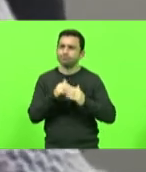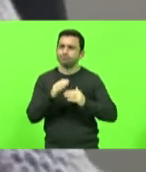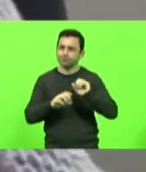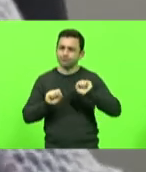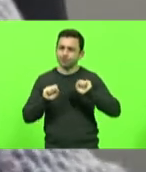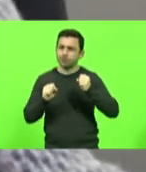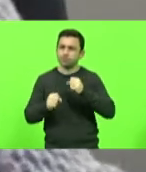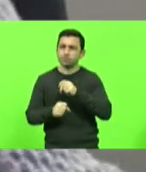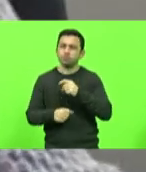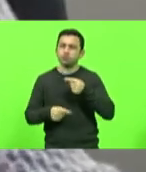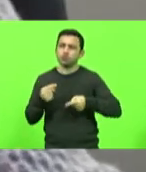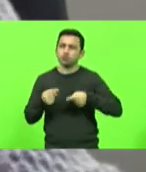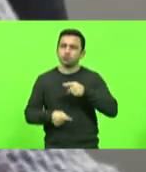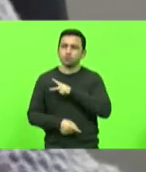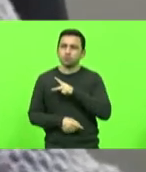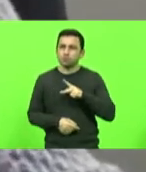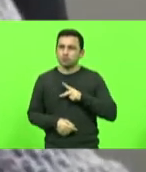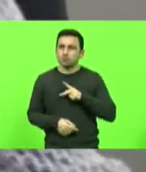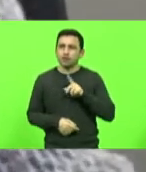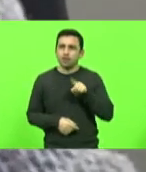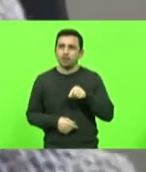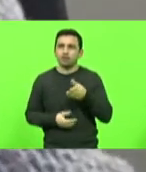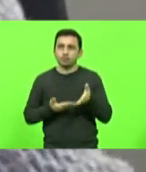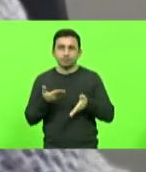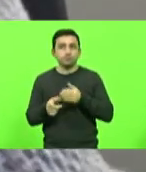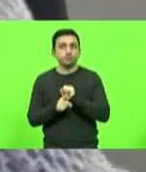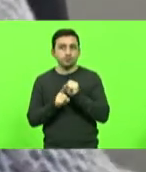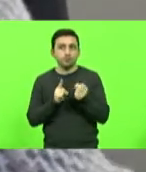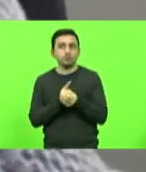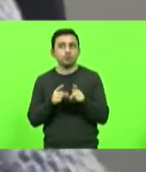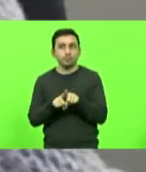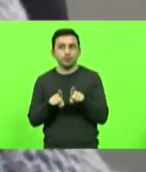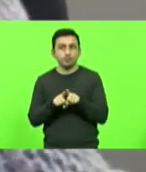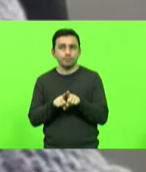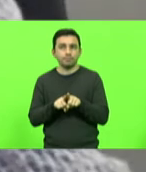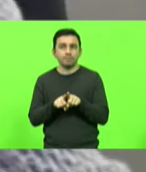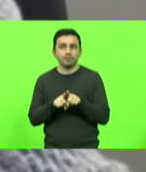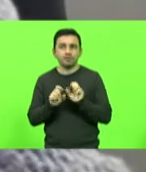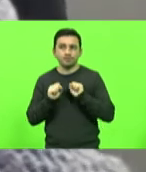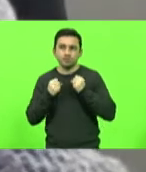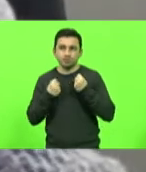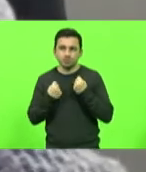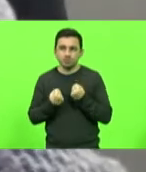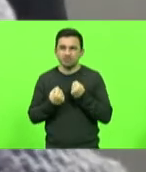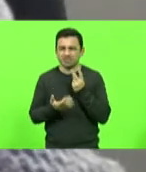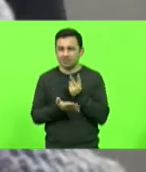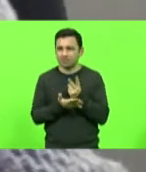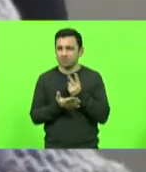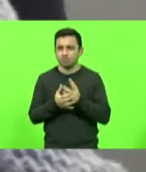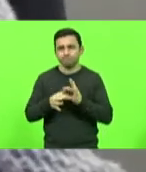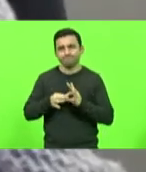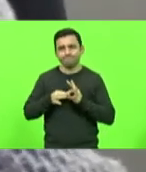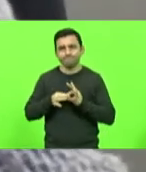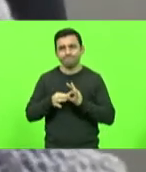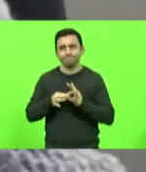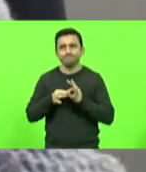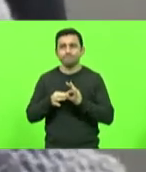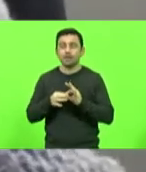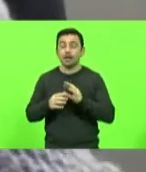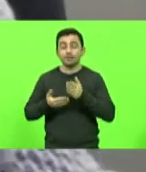públicas, dentre elas a política de assistência social. A Defensoria sempre teve um caminhar muito próximo à assistência